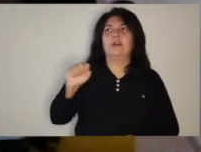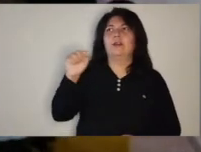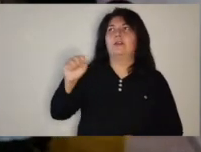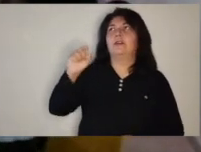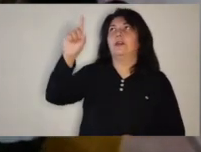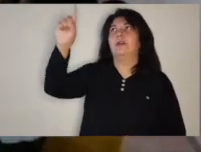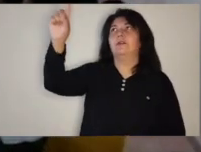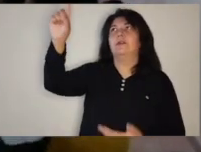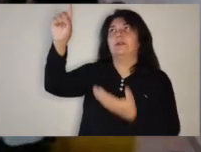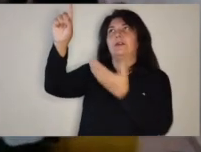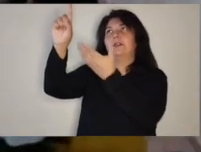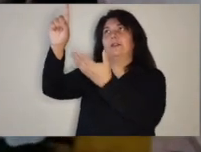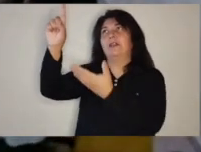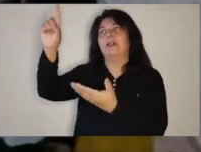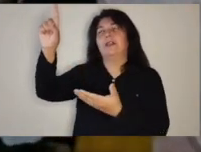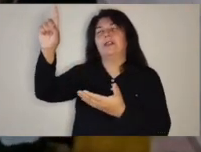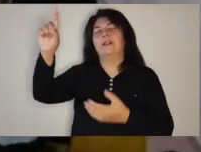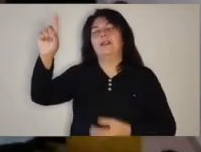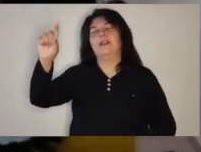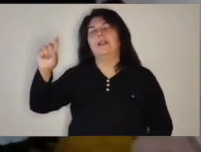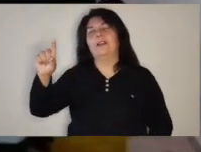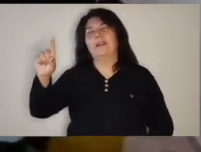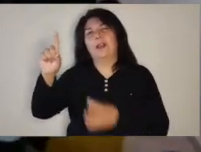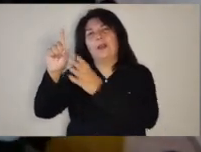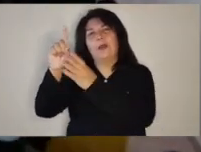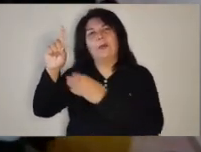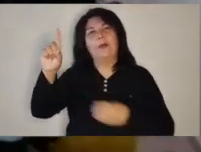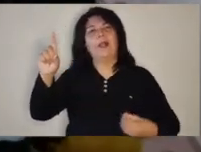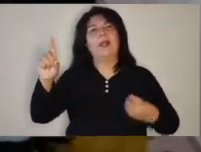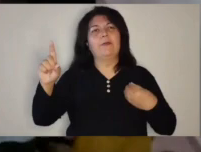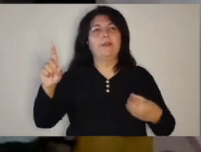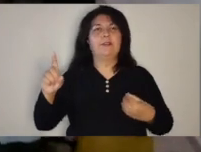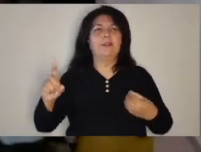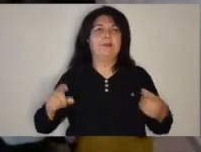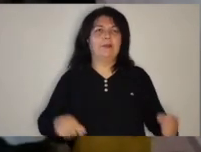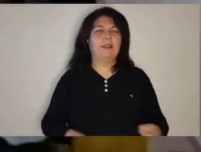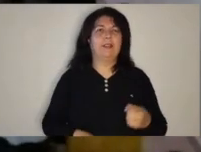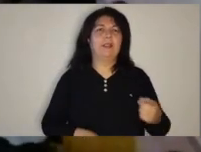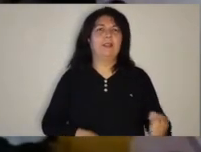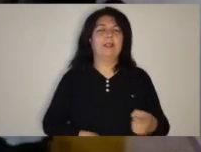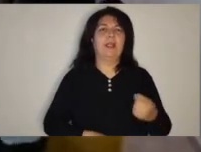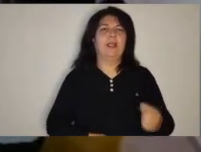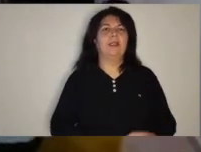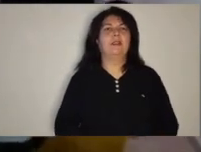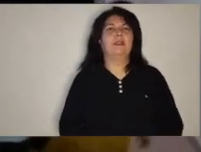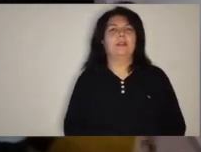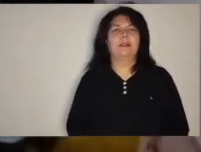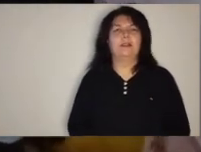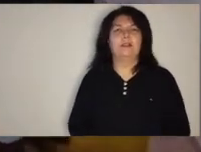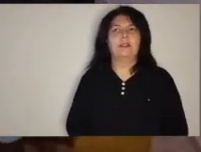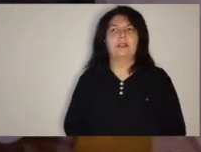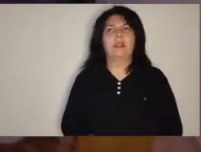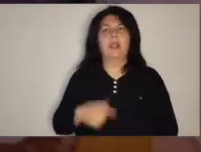Só tenho você, Deus, palavras de vida eterna.